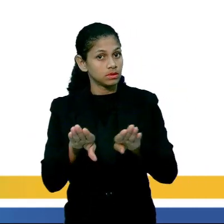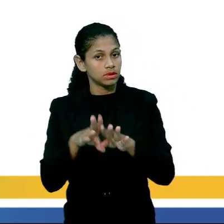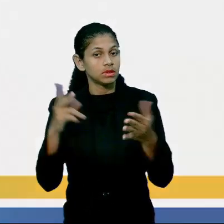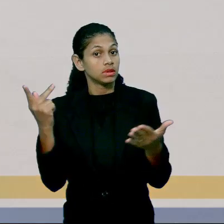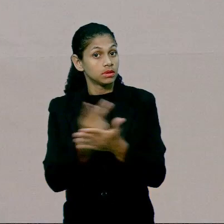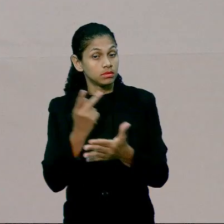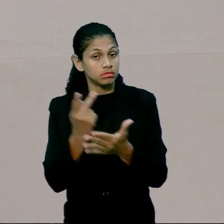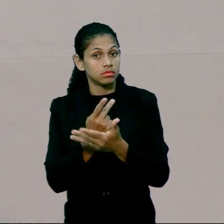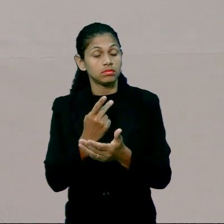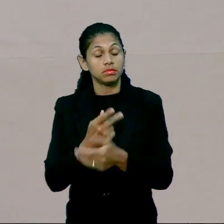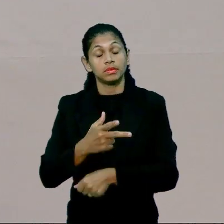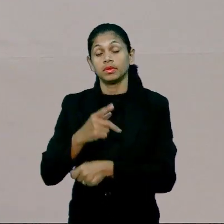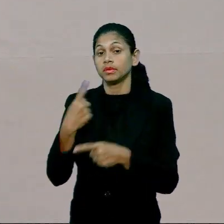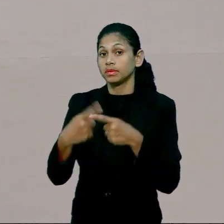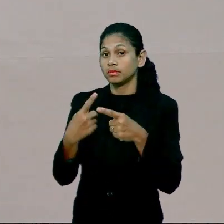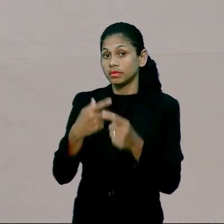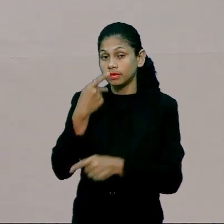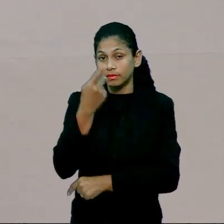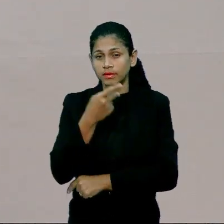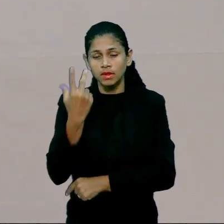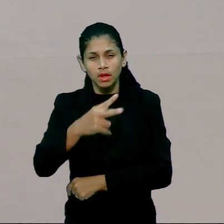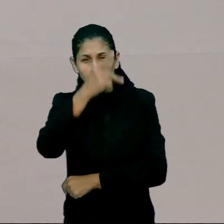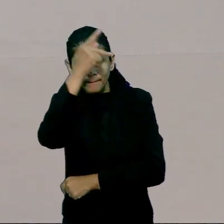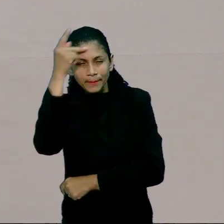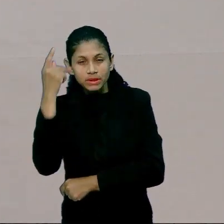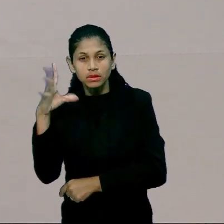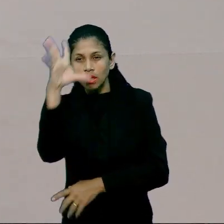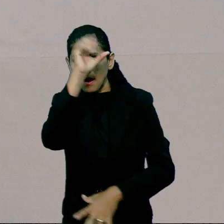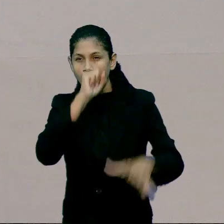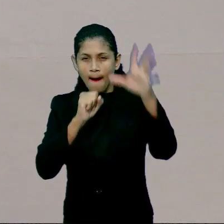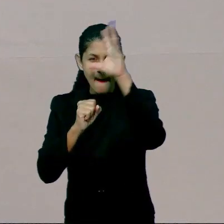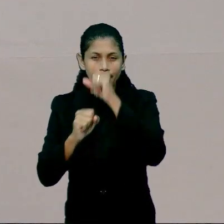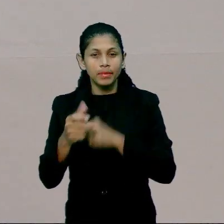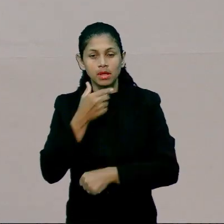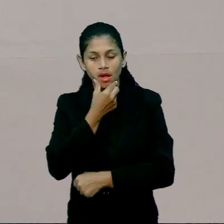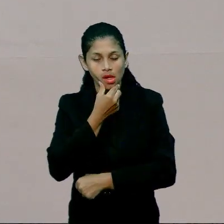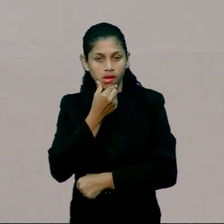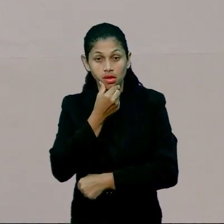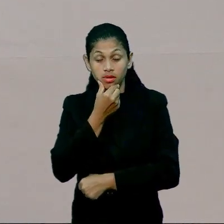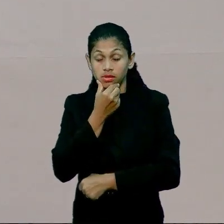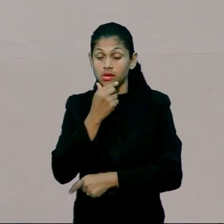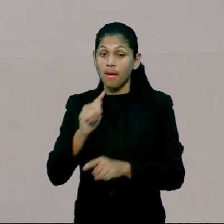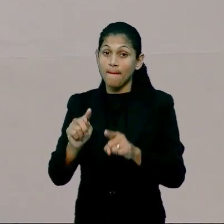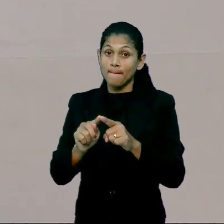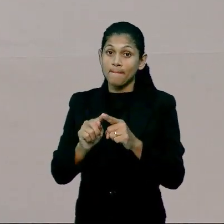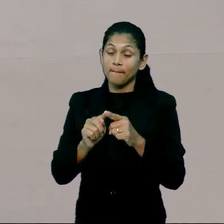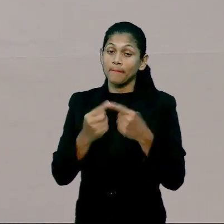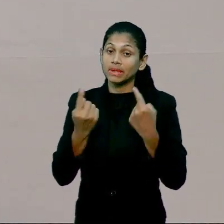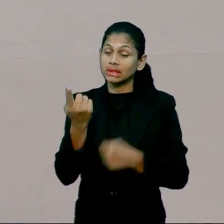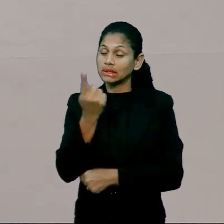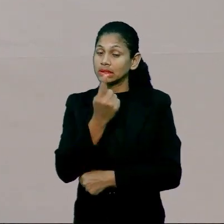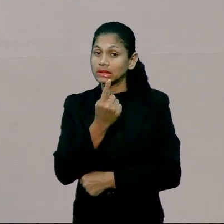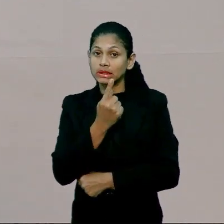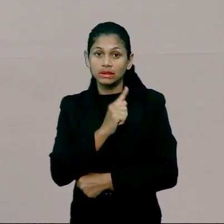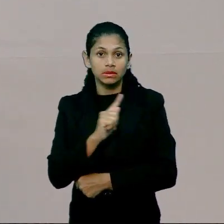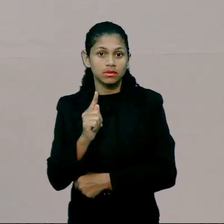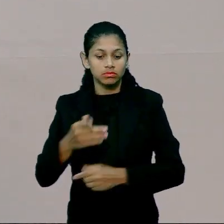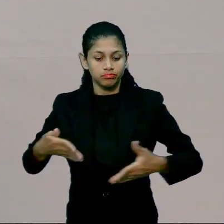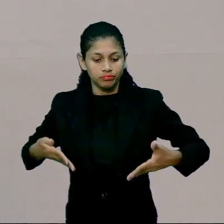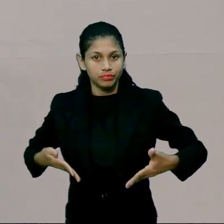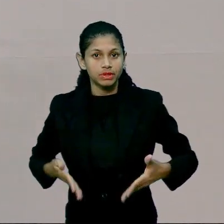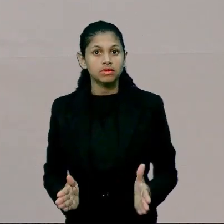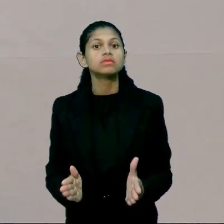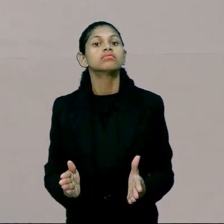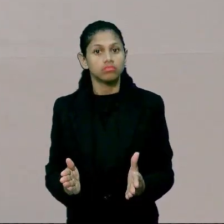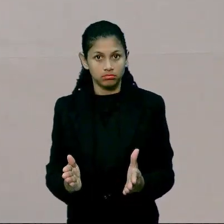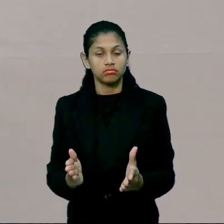está falando sobre pessoas que aprendem o inglês e que não necessariamente nasceram com a língua, ok? Nasceram